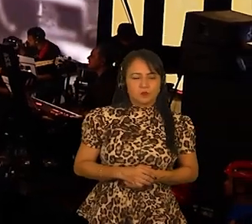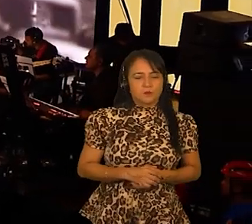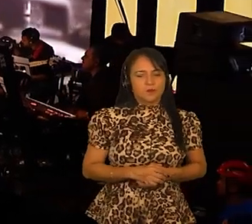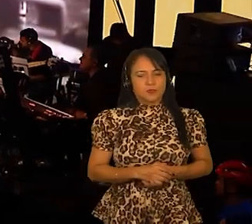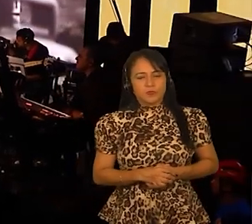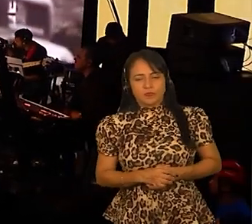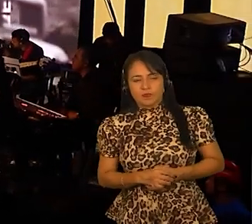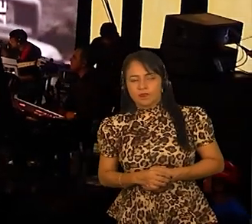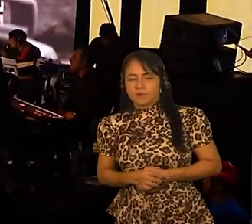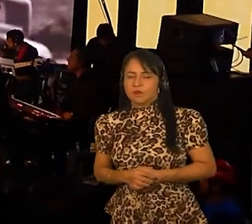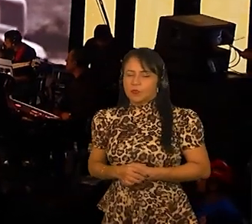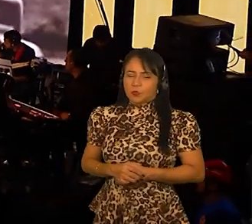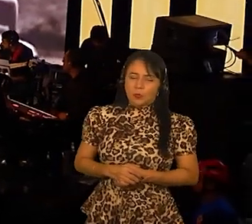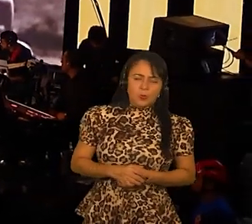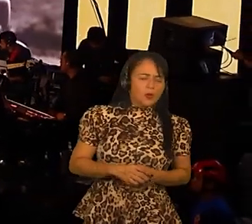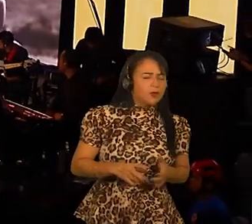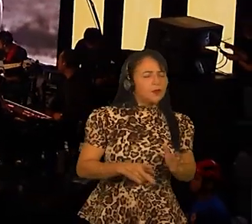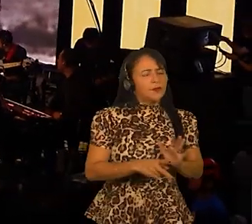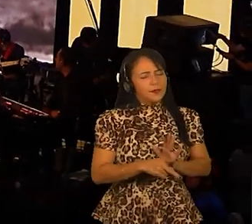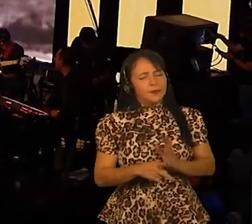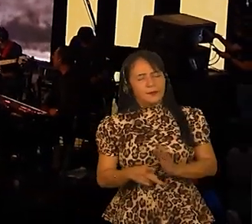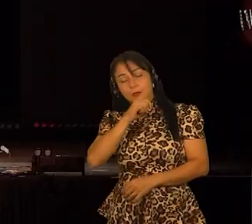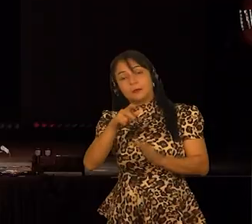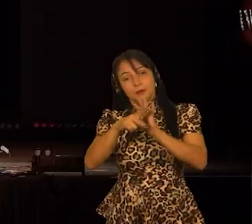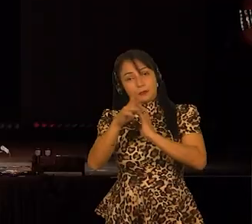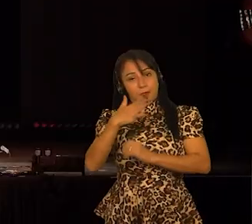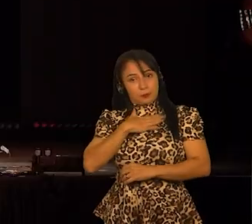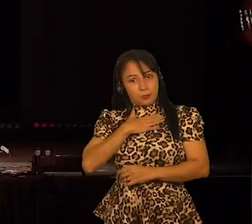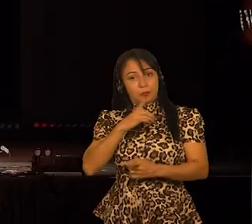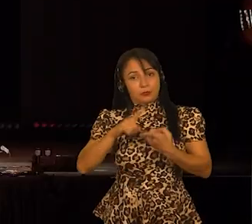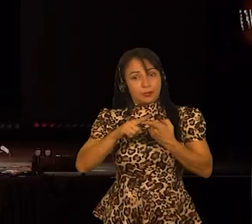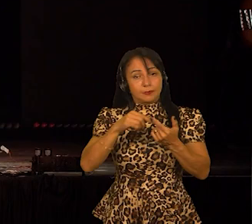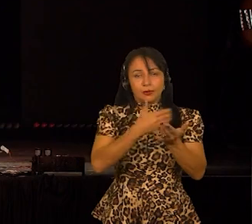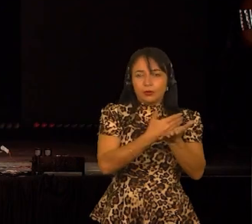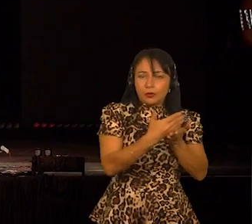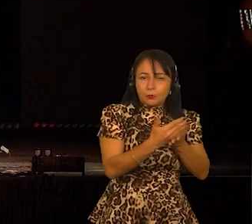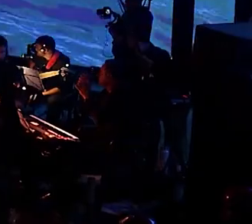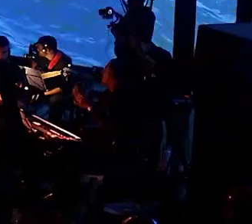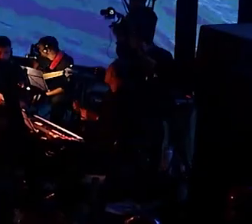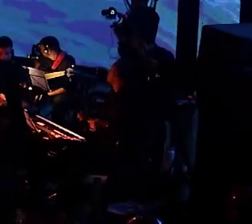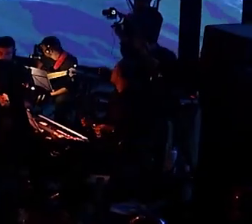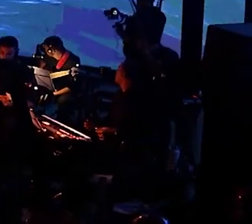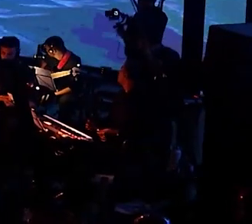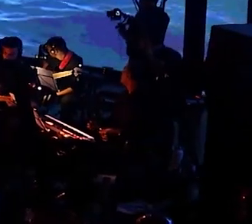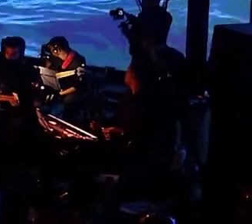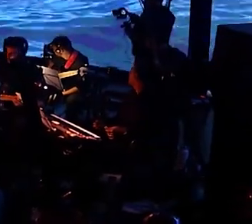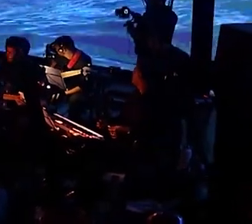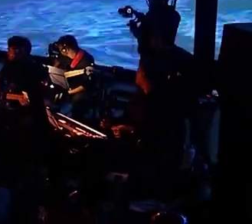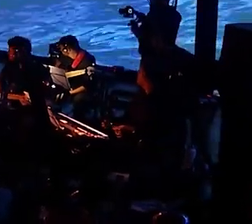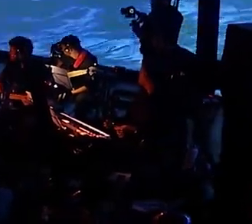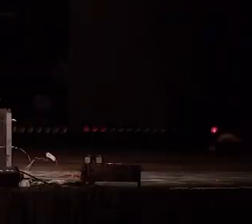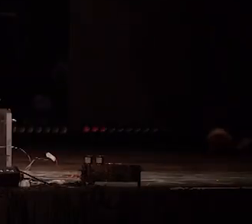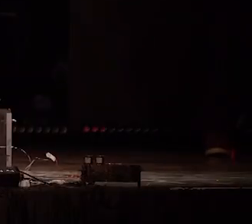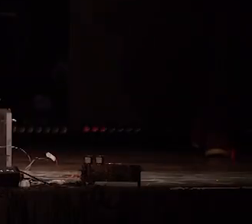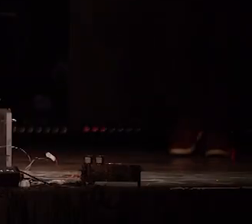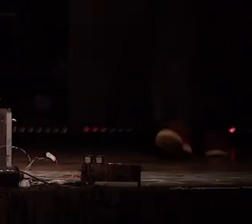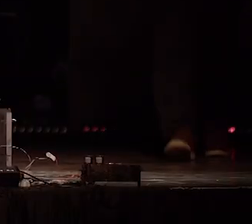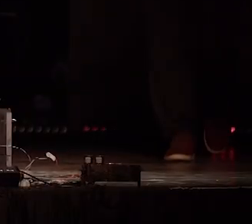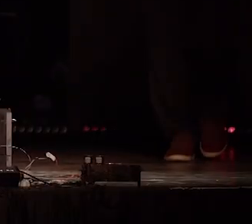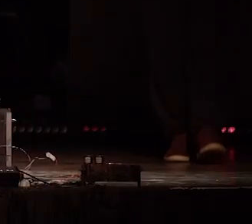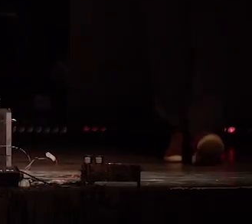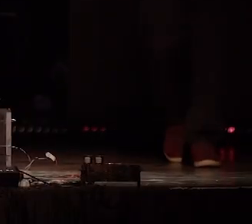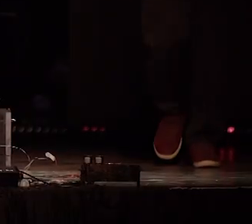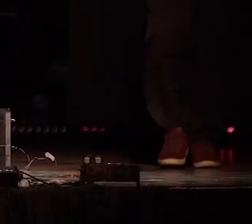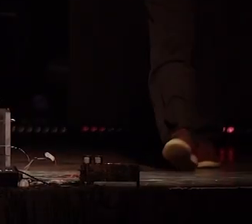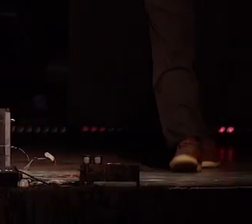em 1906 na Rua Azusa, perdura até os dias de hoje. Milagres continuam